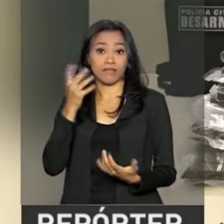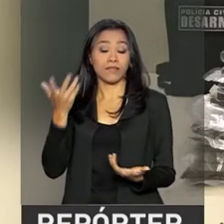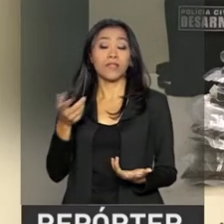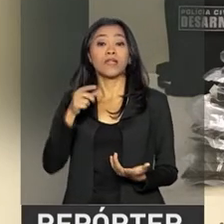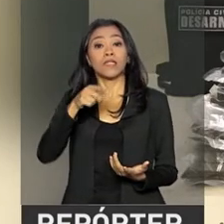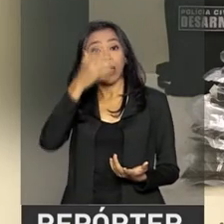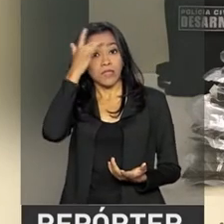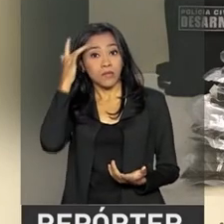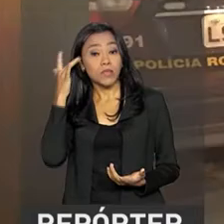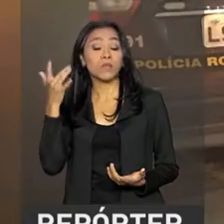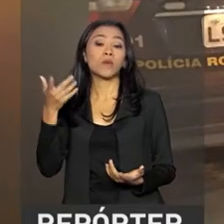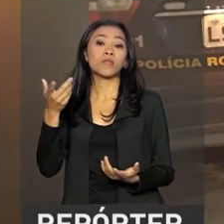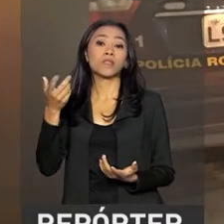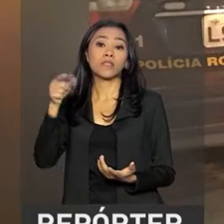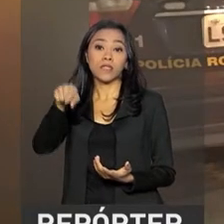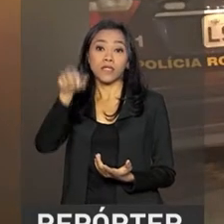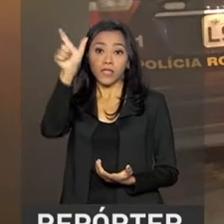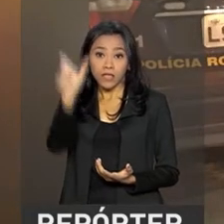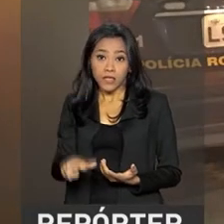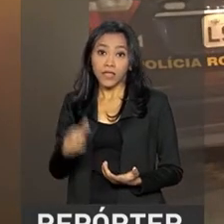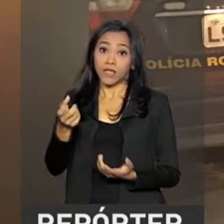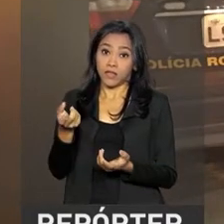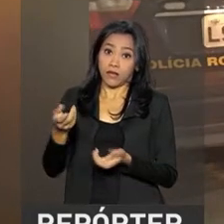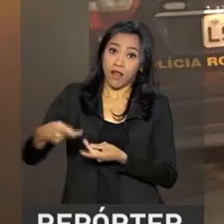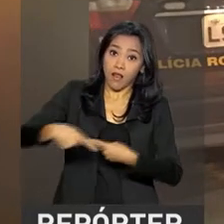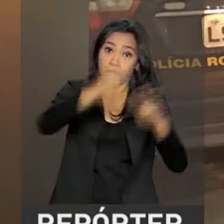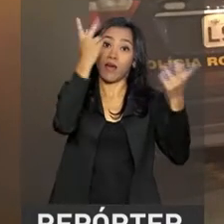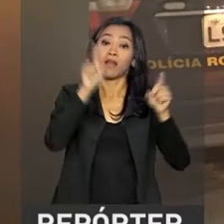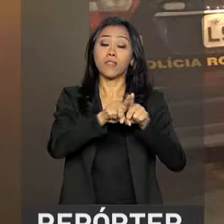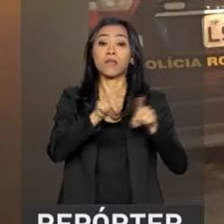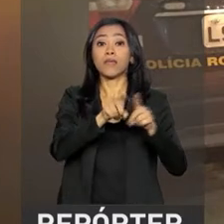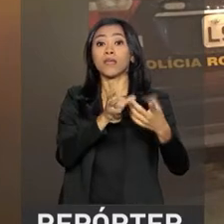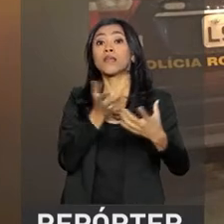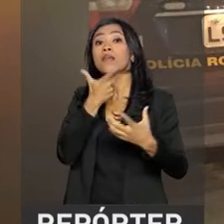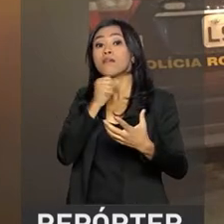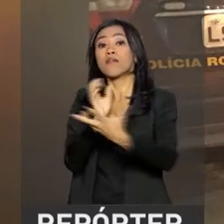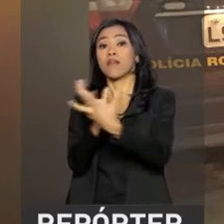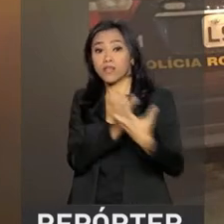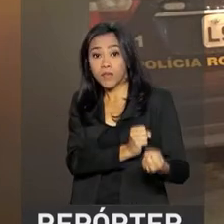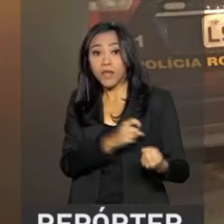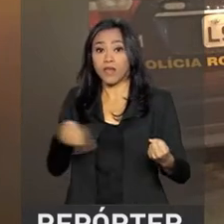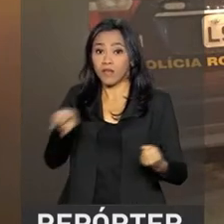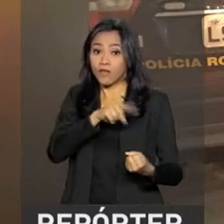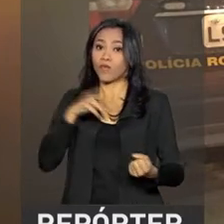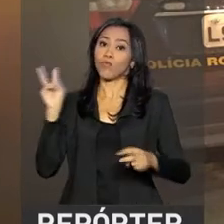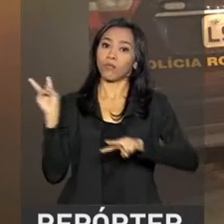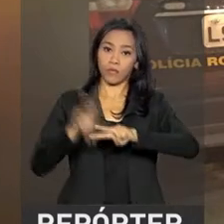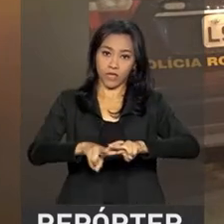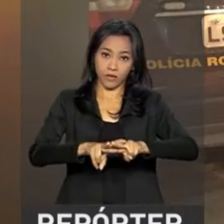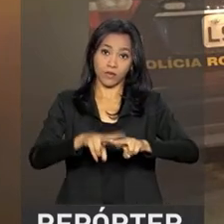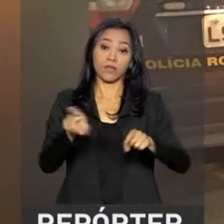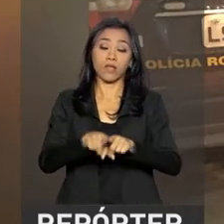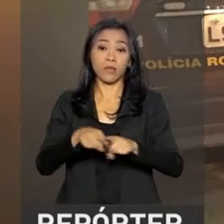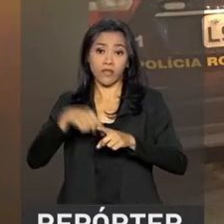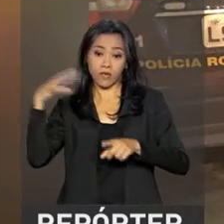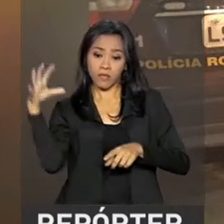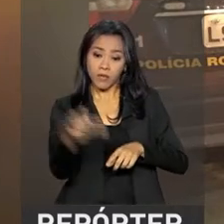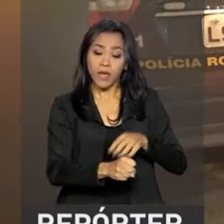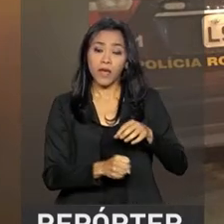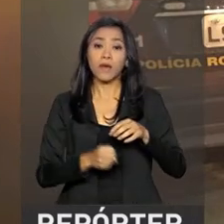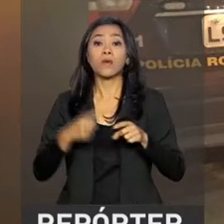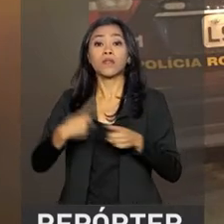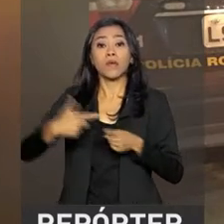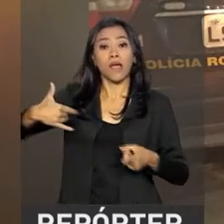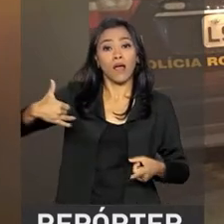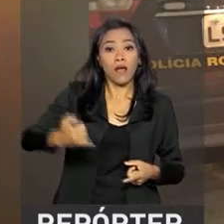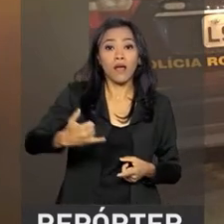quanto quem encomendou acabaram presos também foram apreendidas armas de fogo e munições a apreensão faz parte da